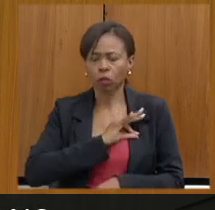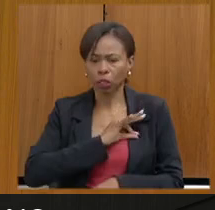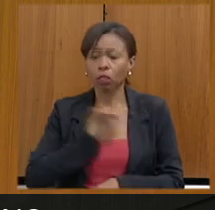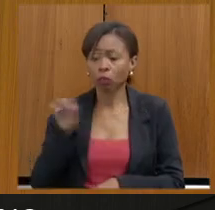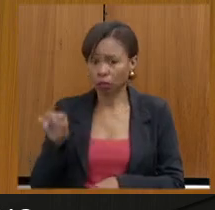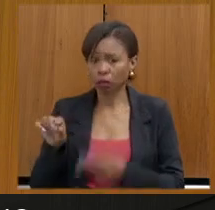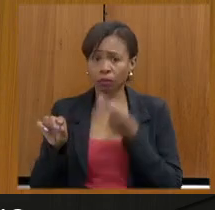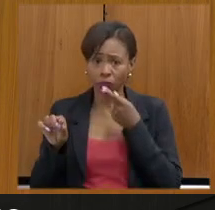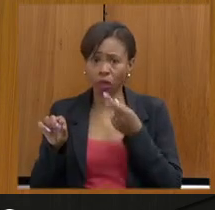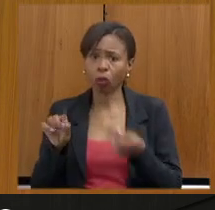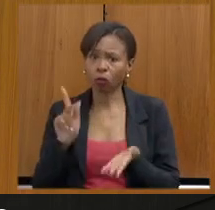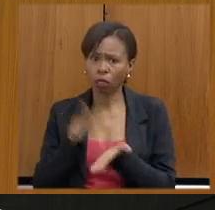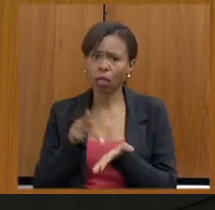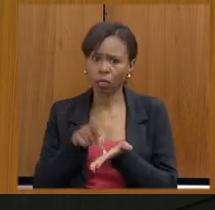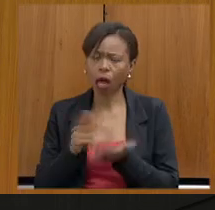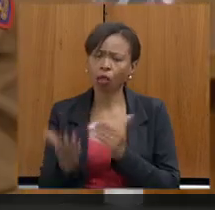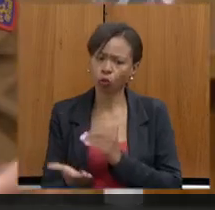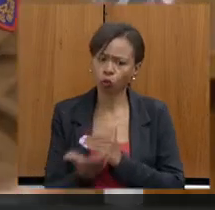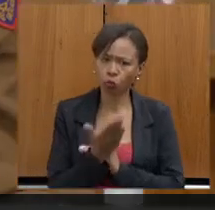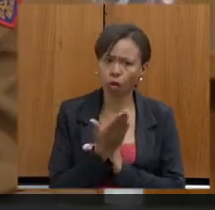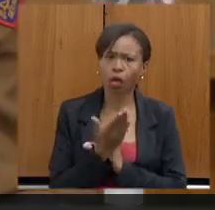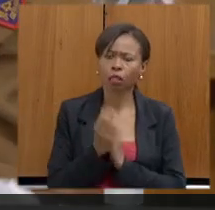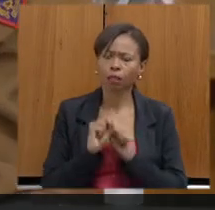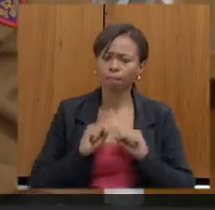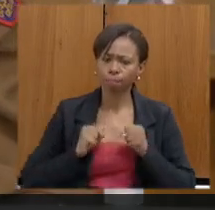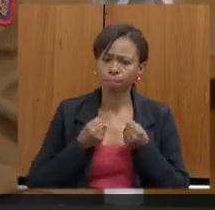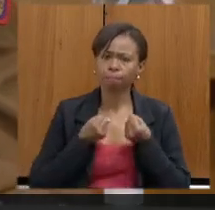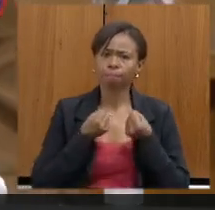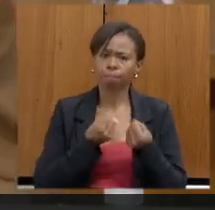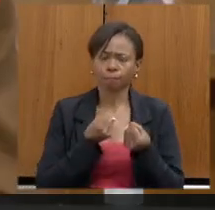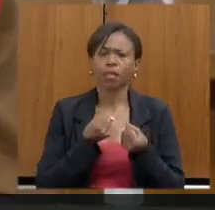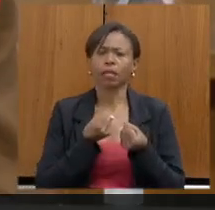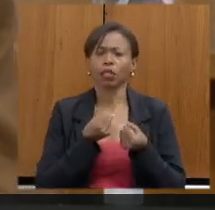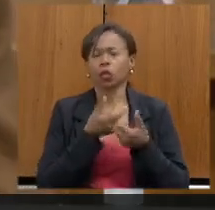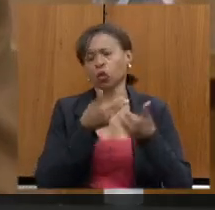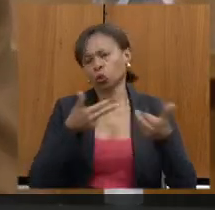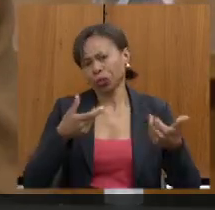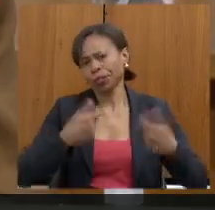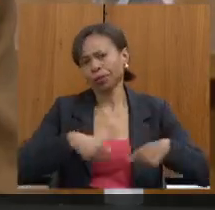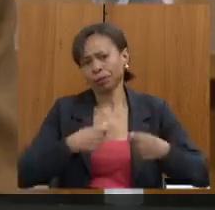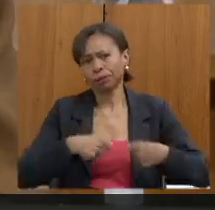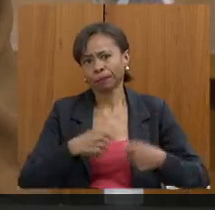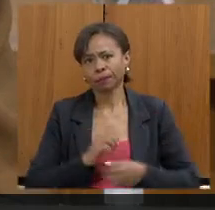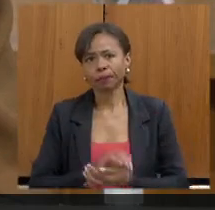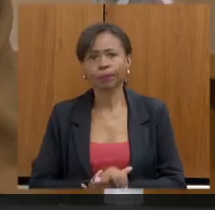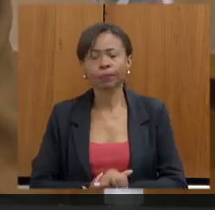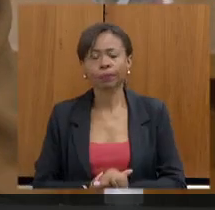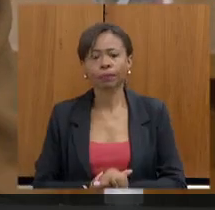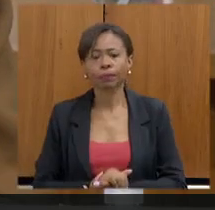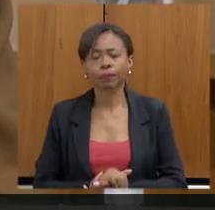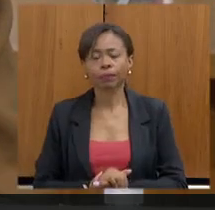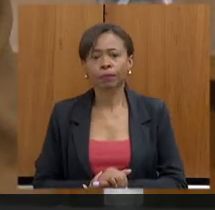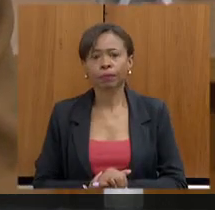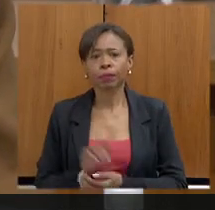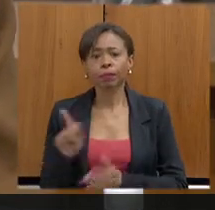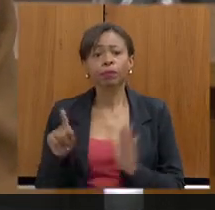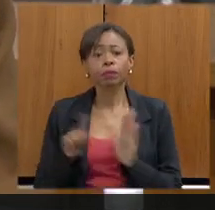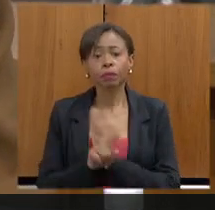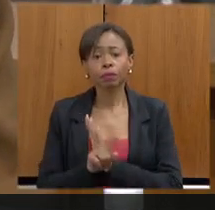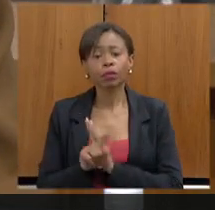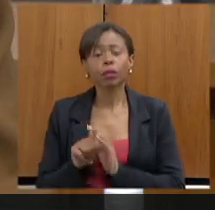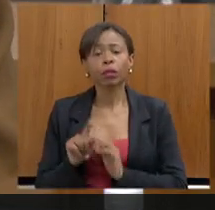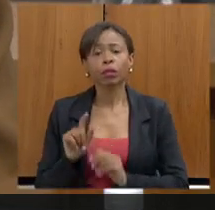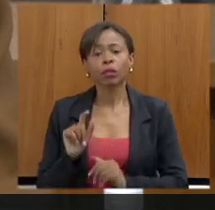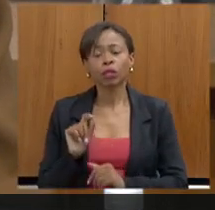como o senhor disse aí né nos ajudando a fortalecer nas nossas necessidades aí é com relação à pergunta do seu